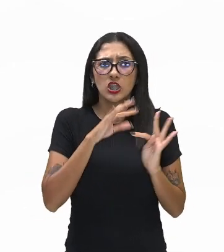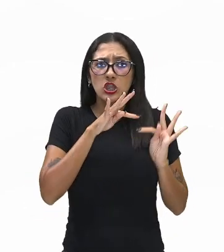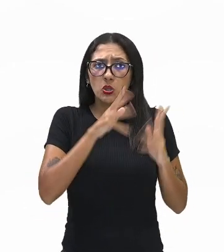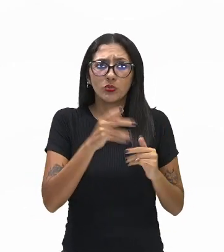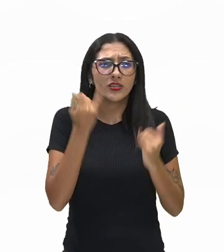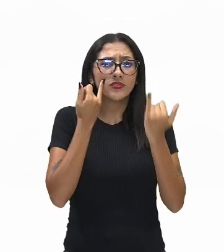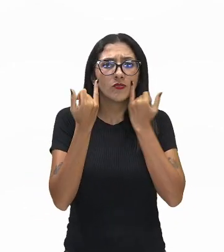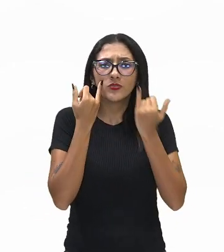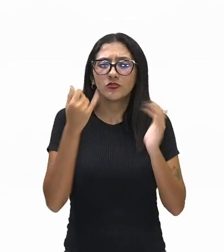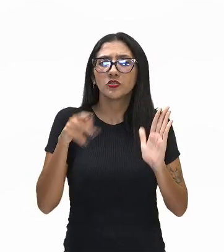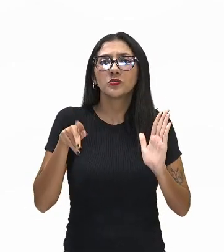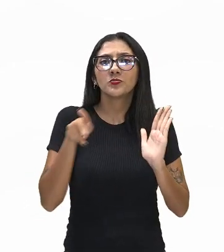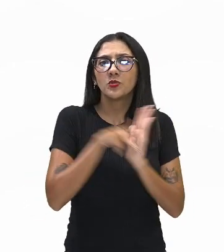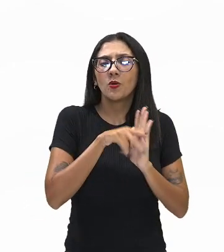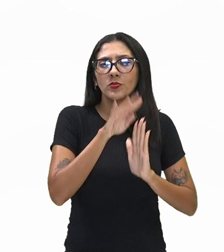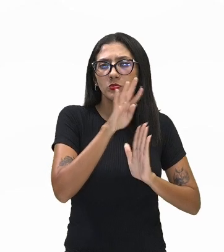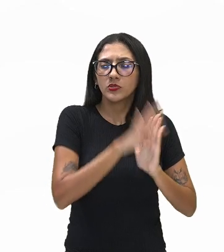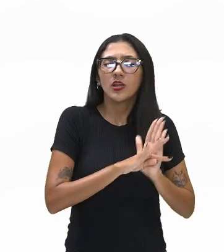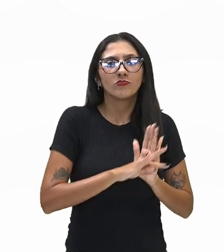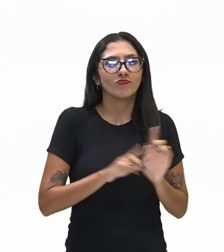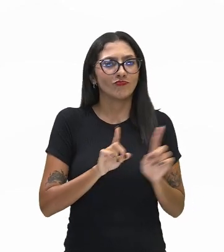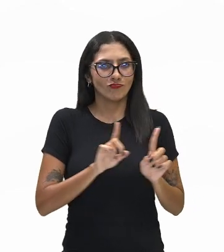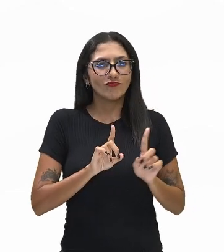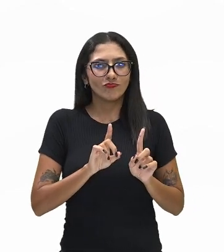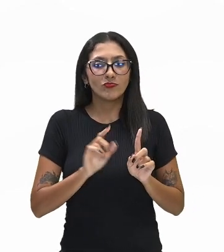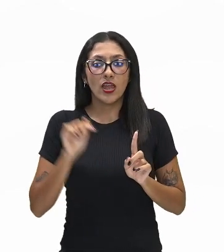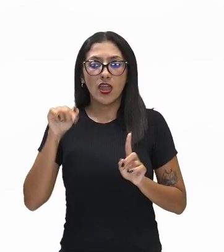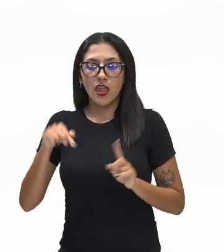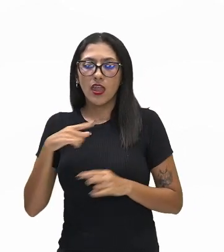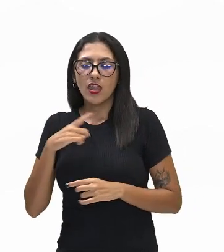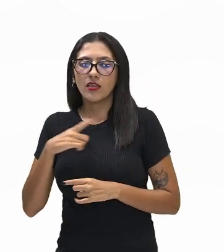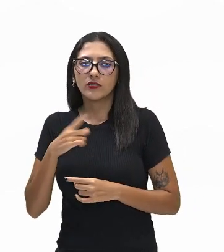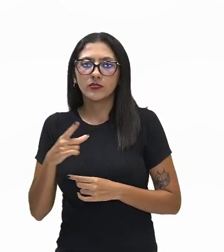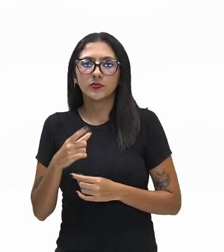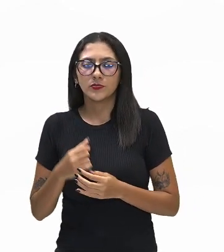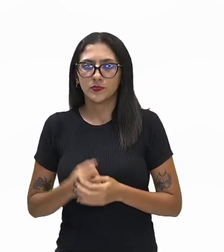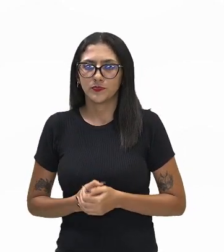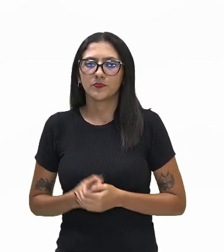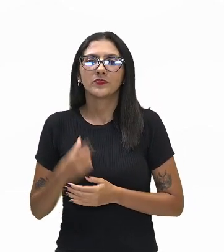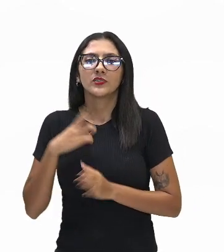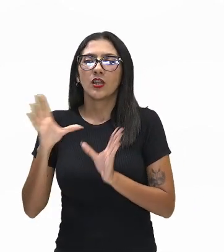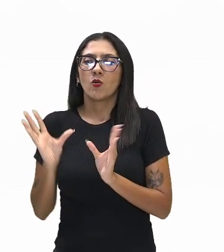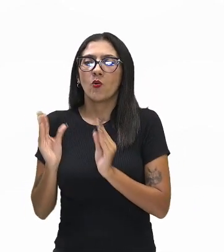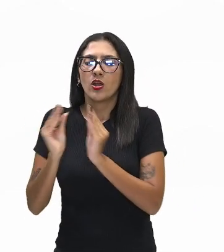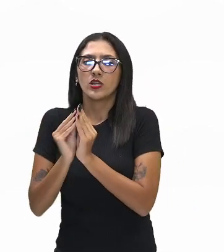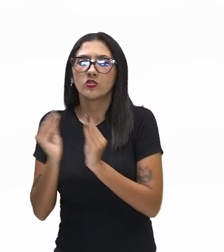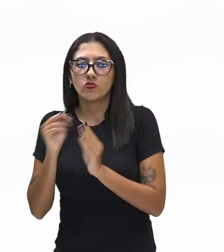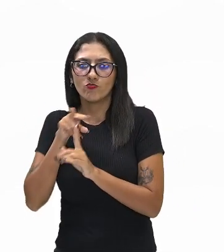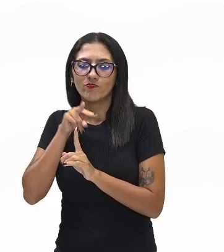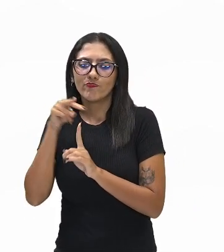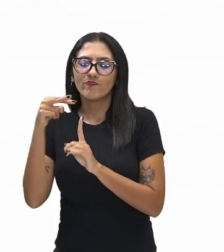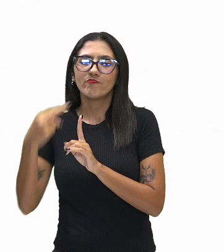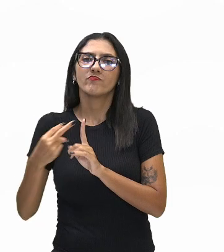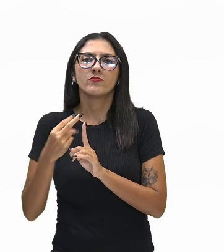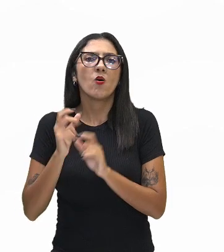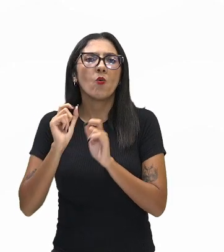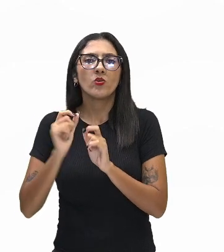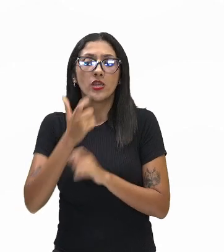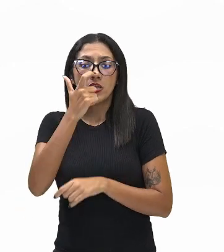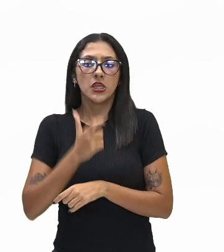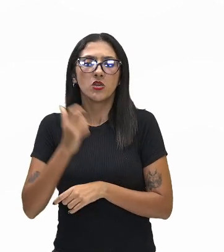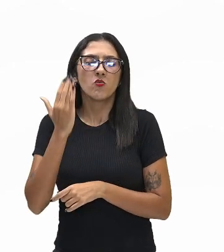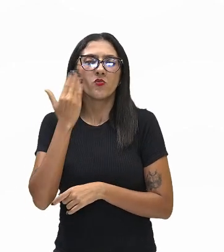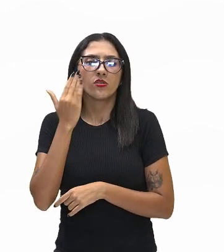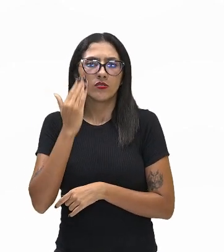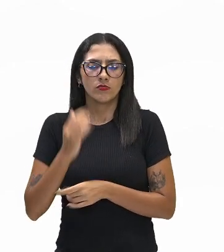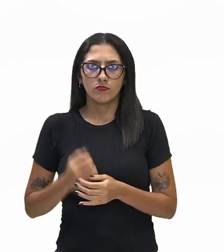consta. Aqui, na resenha crítica, vai ter o lado interpretativo. E quando tem um